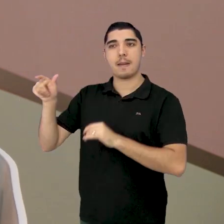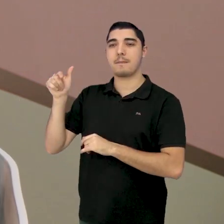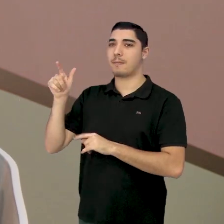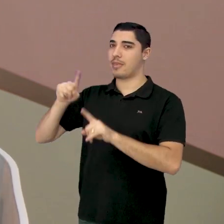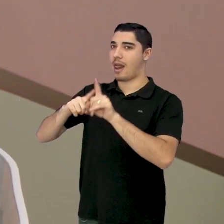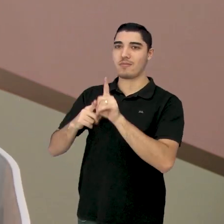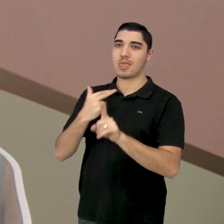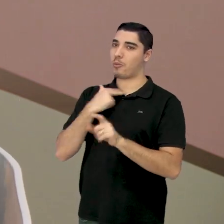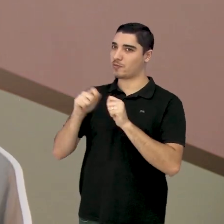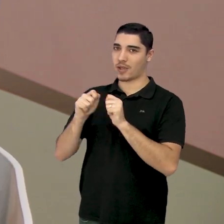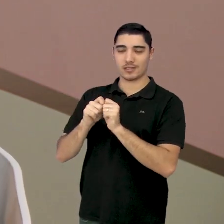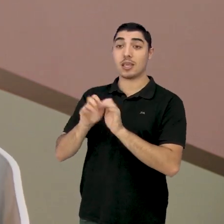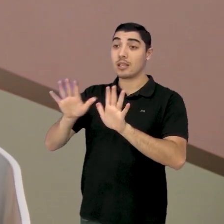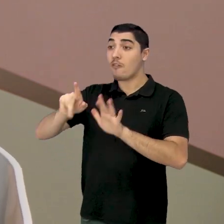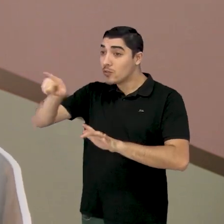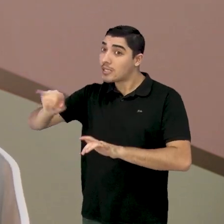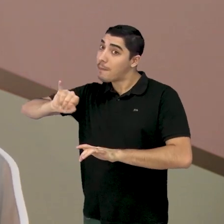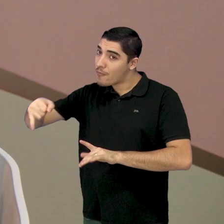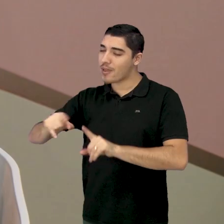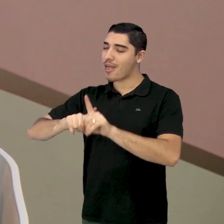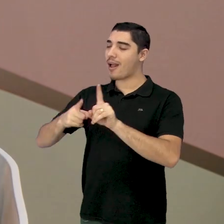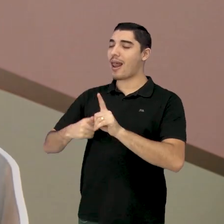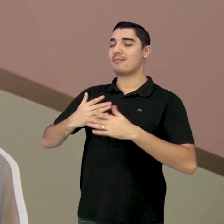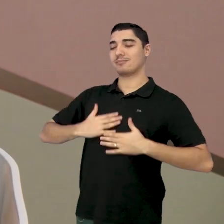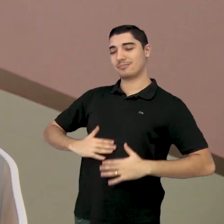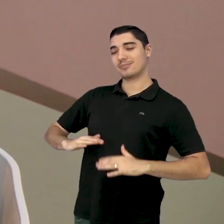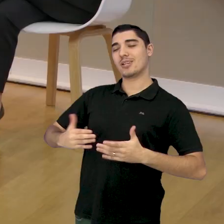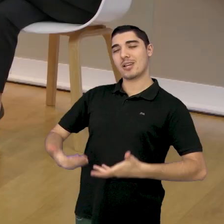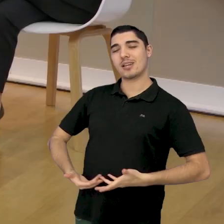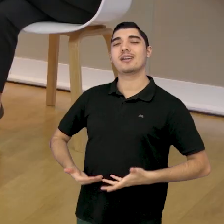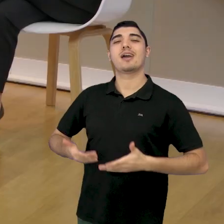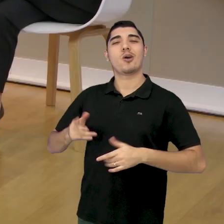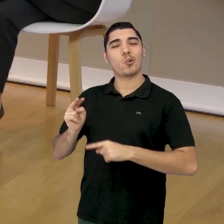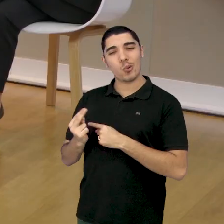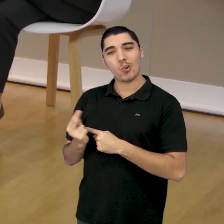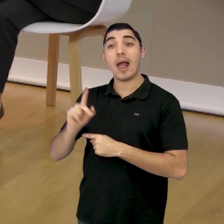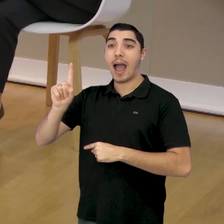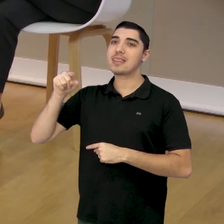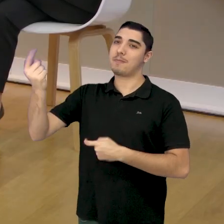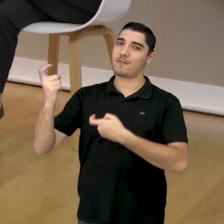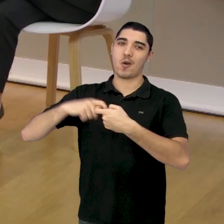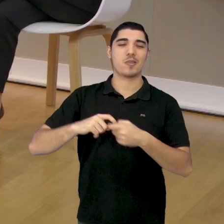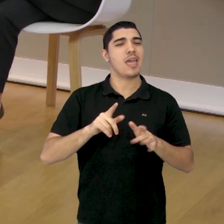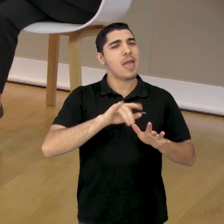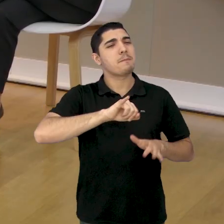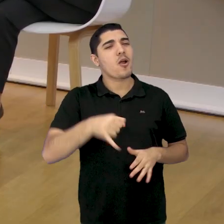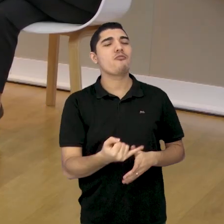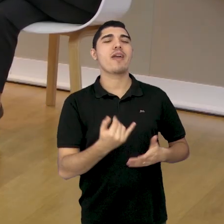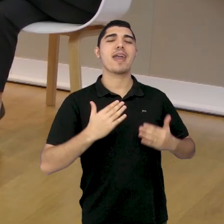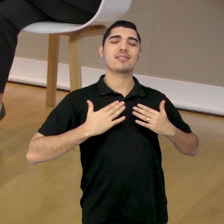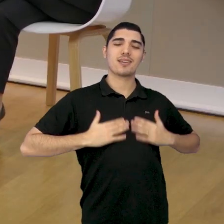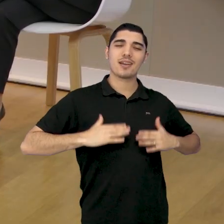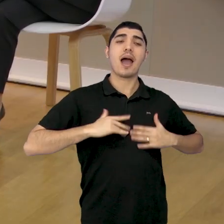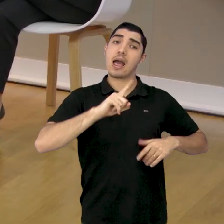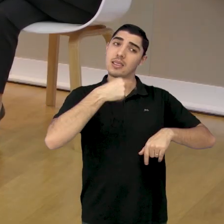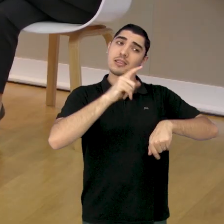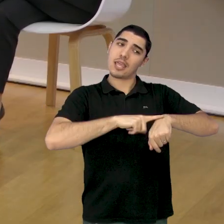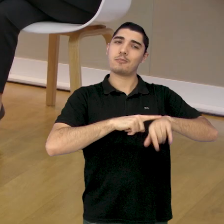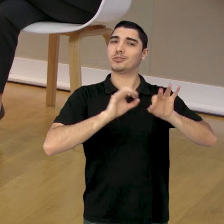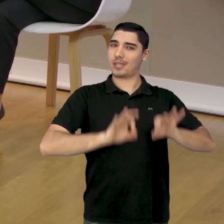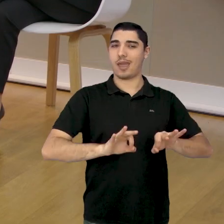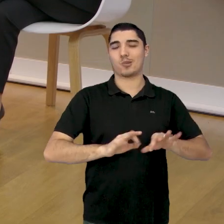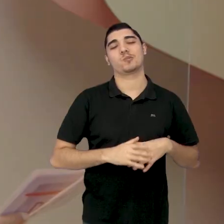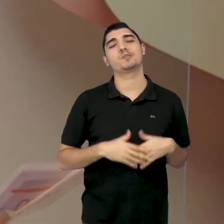Então, mamães, aproveite esse momento e depois retorna no consultório. Curte lá a gestação. Curte a gestação. tudo no seu tempo,